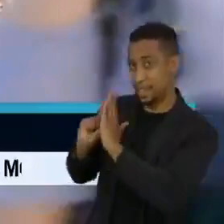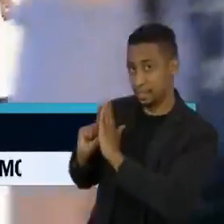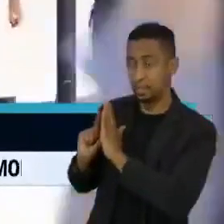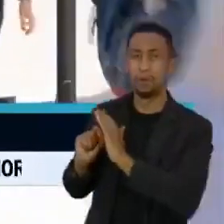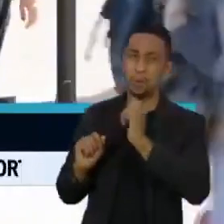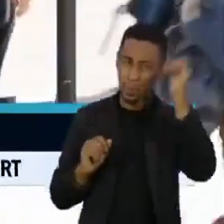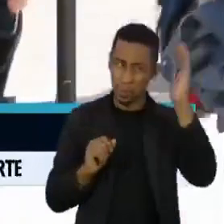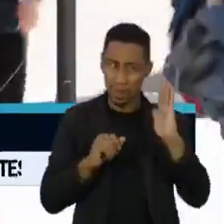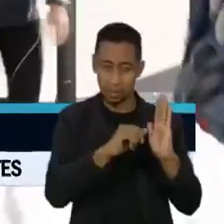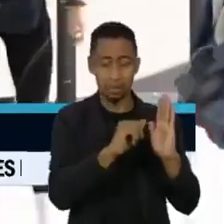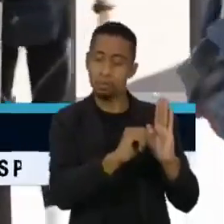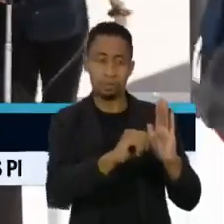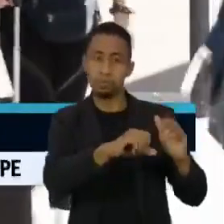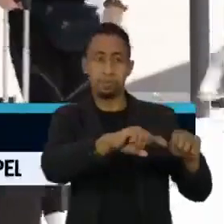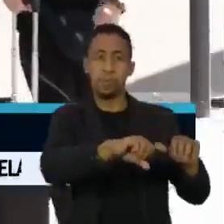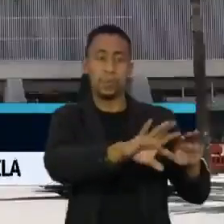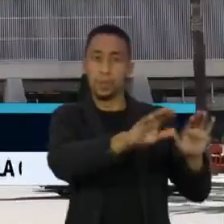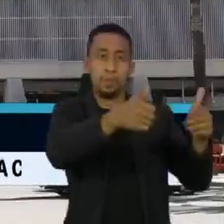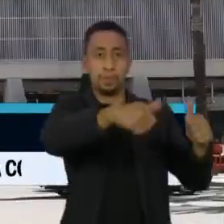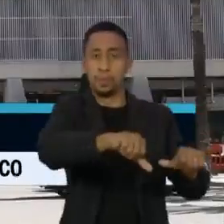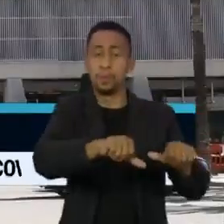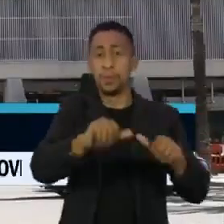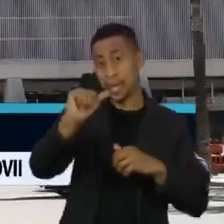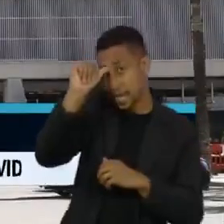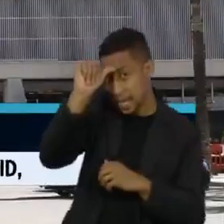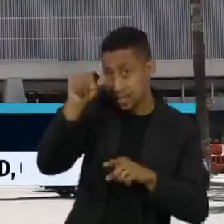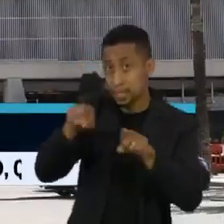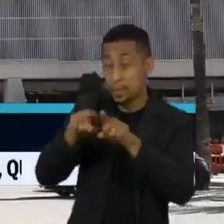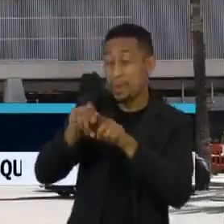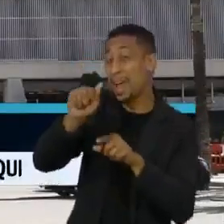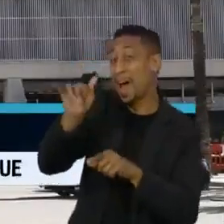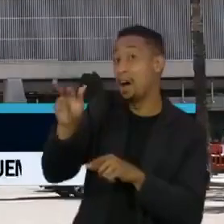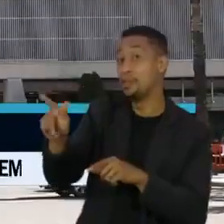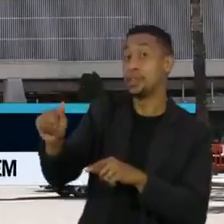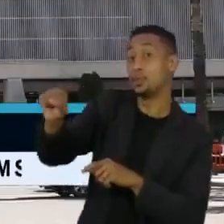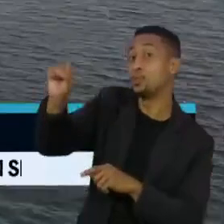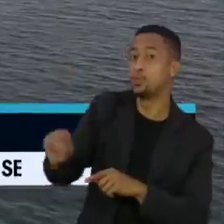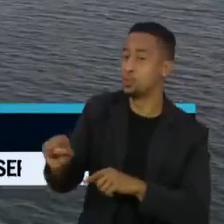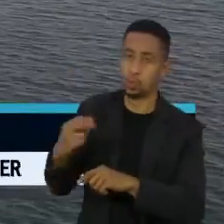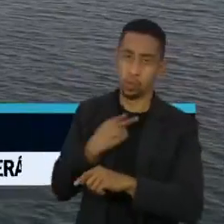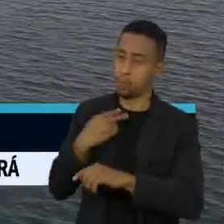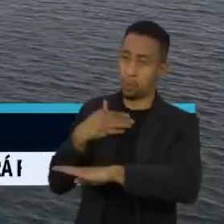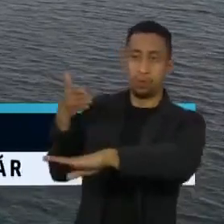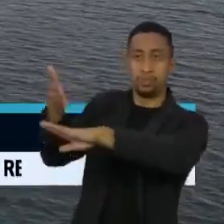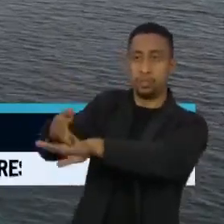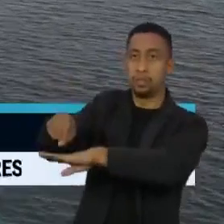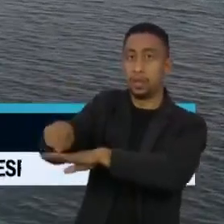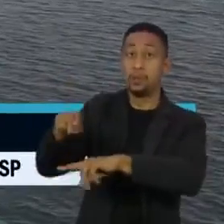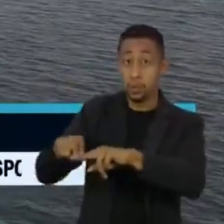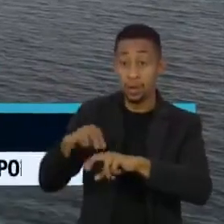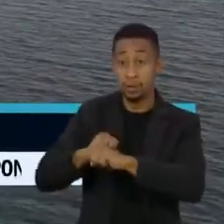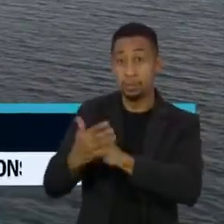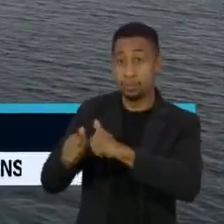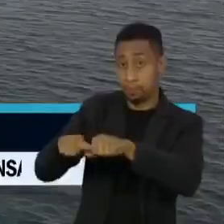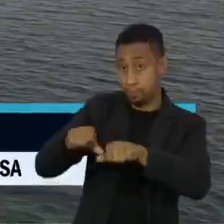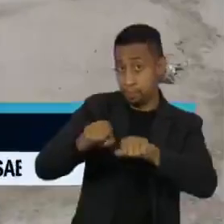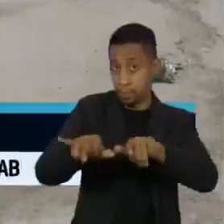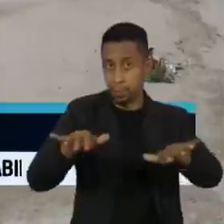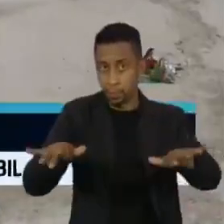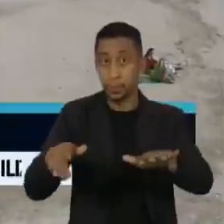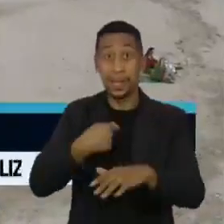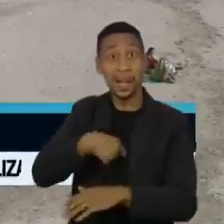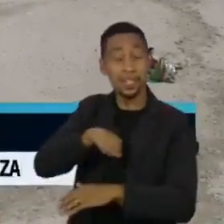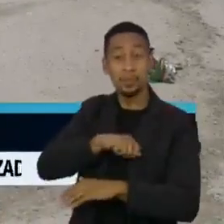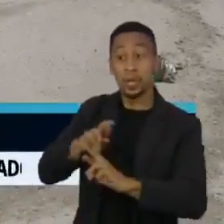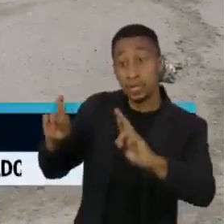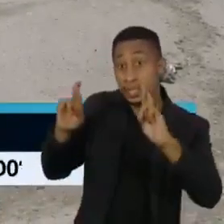exceções, ao lado de Índia e África do Sul, por causa das variantes do coronavírus. O governo pretende receber até 15 milhões